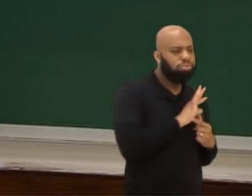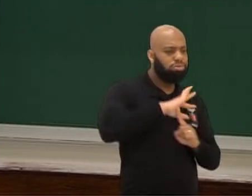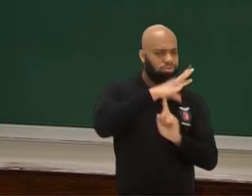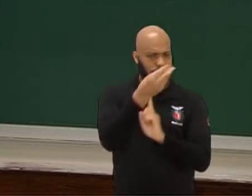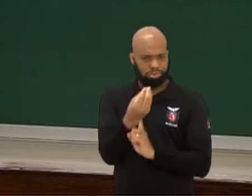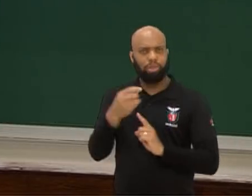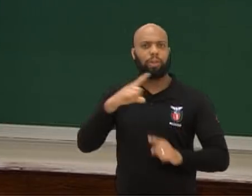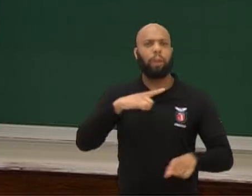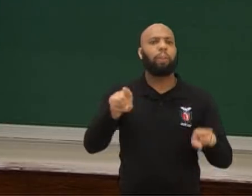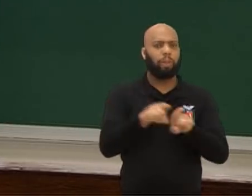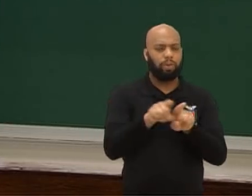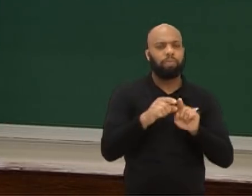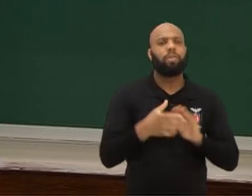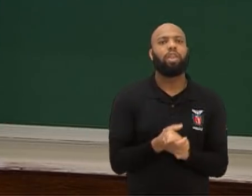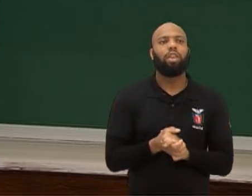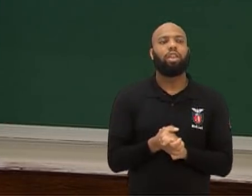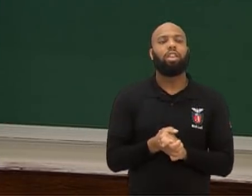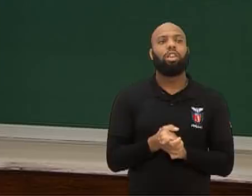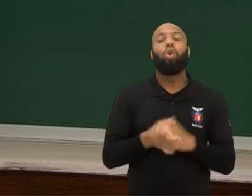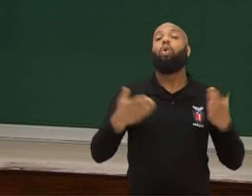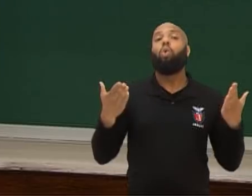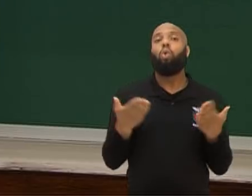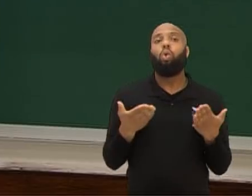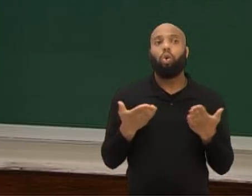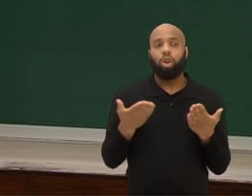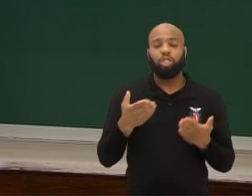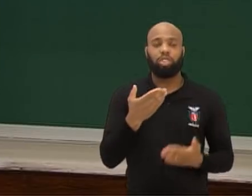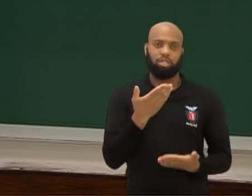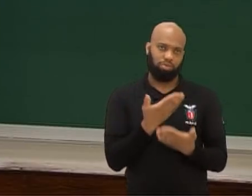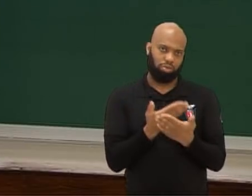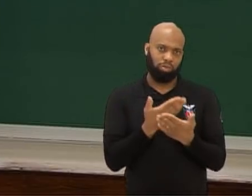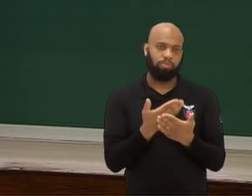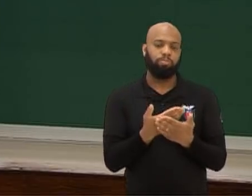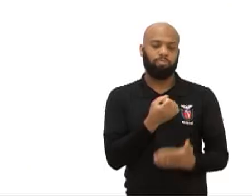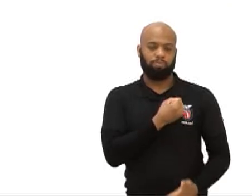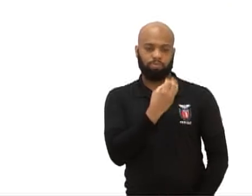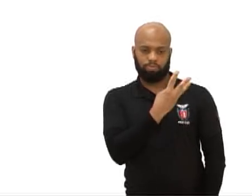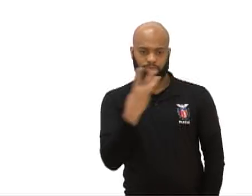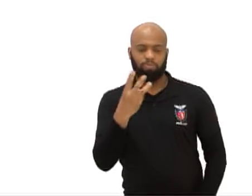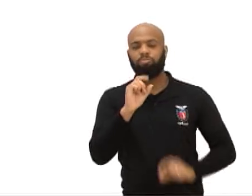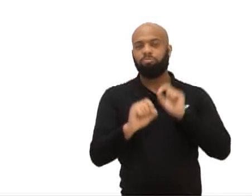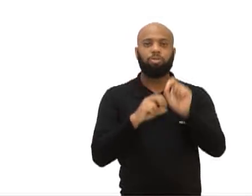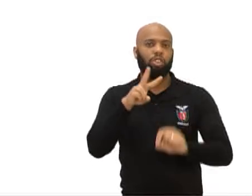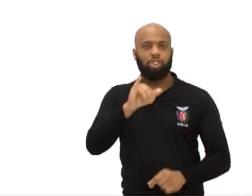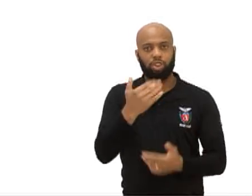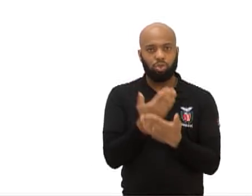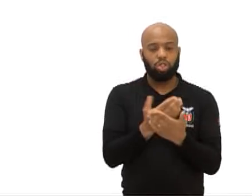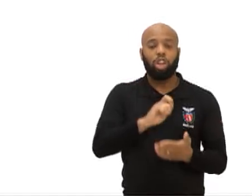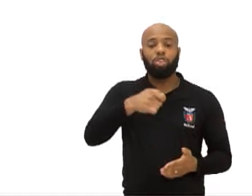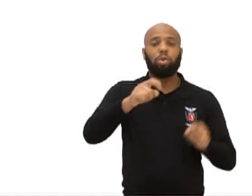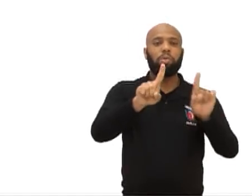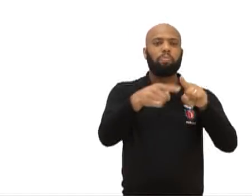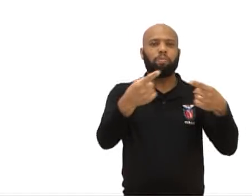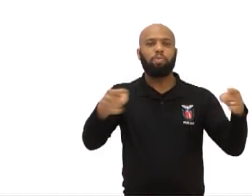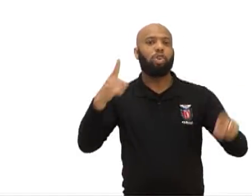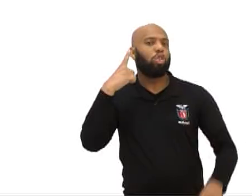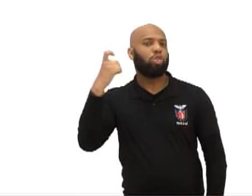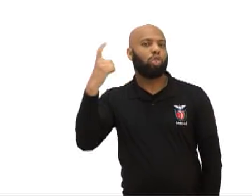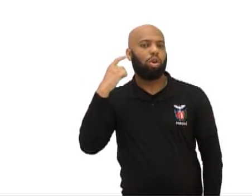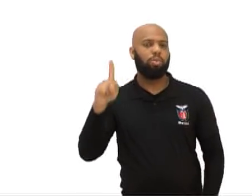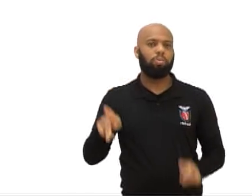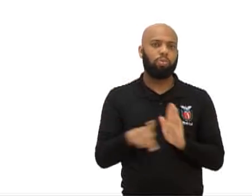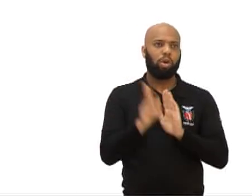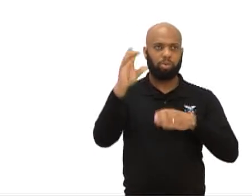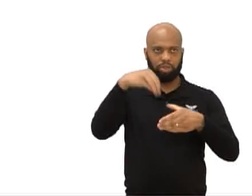obras artísticas. E, na nossa aula de número 33, nós vamos estudar sobre sonoplastia, o som